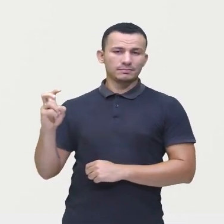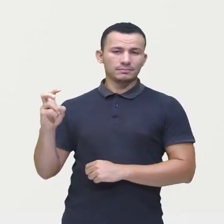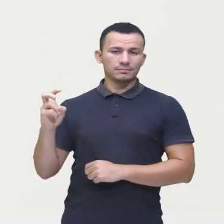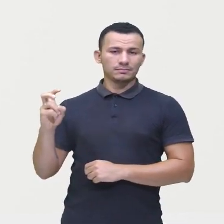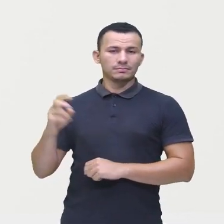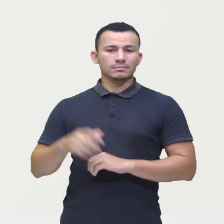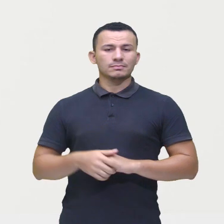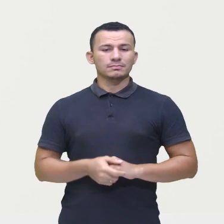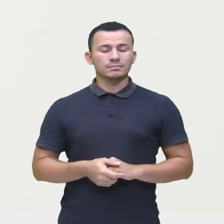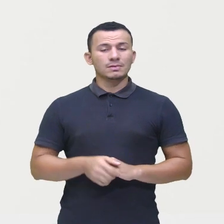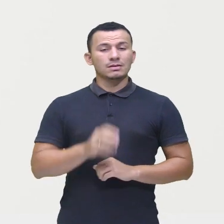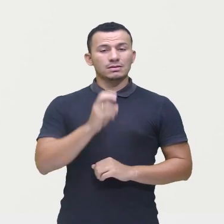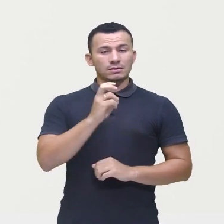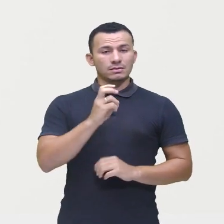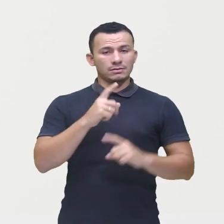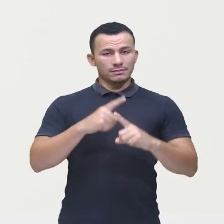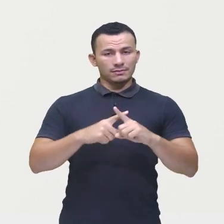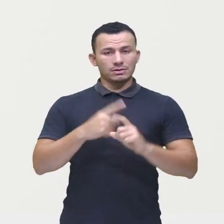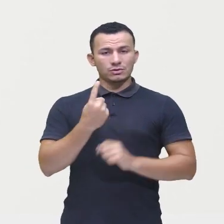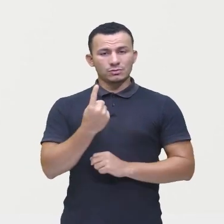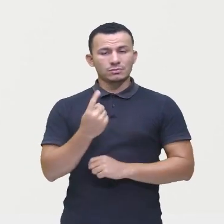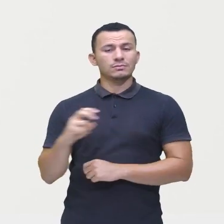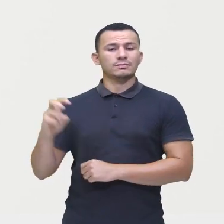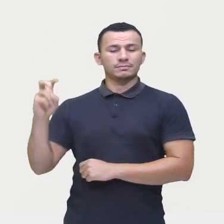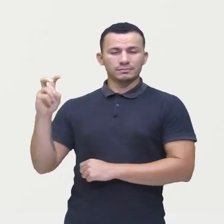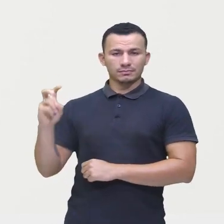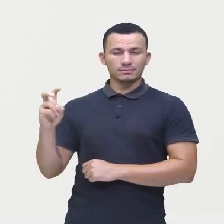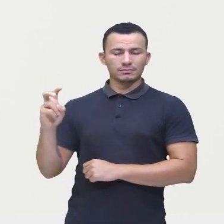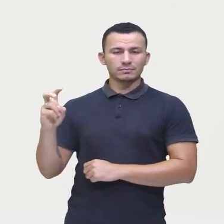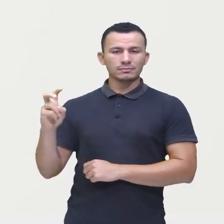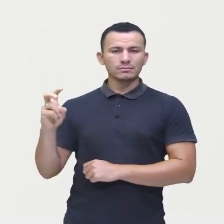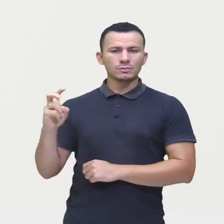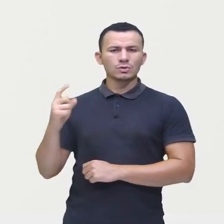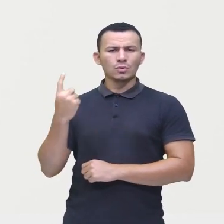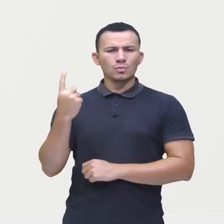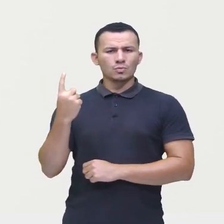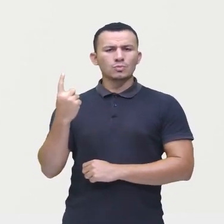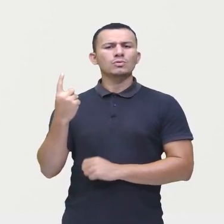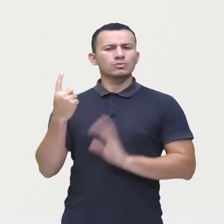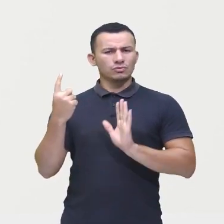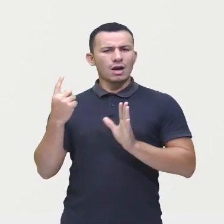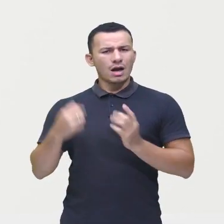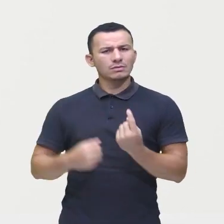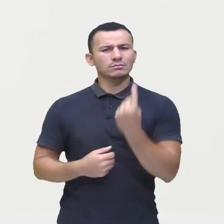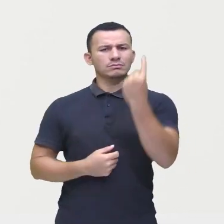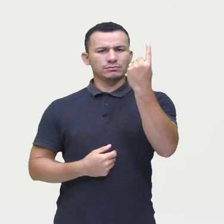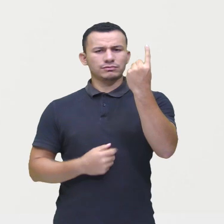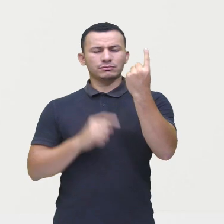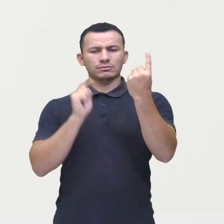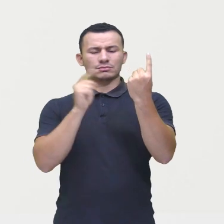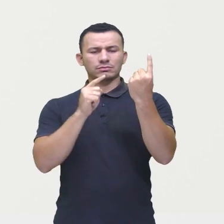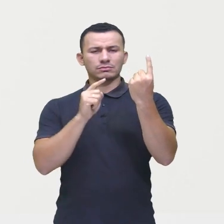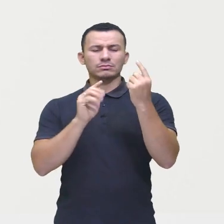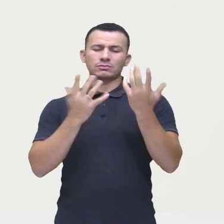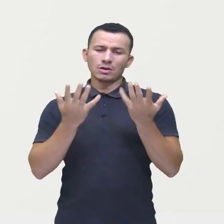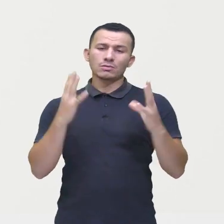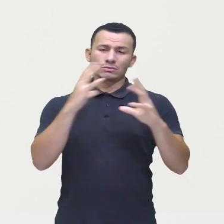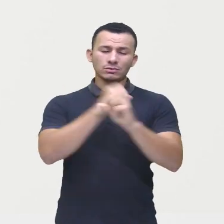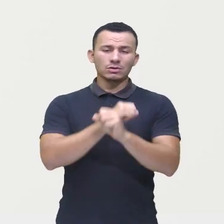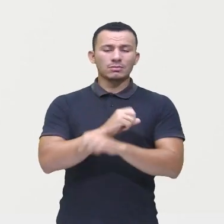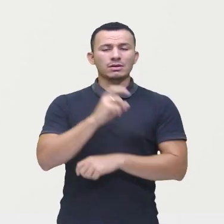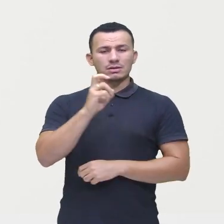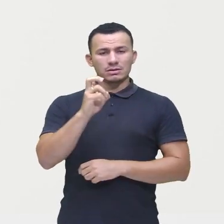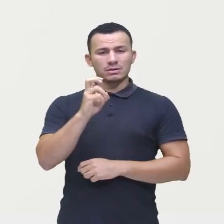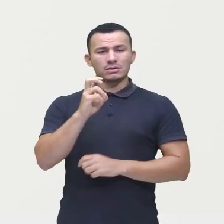5 vezes 1, 5. Mas já tinha subido 1. Então, 5 somado com mais 1 é